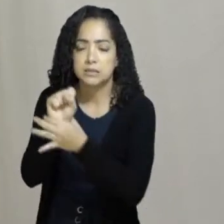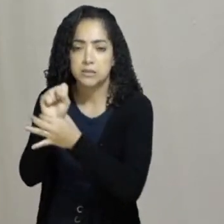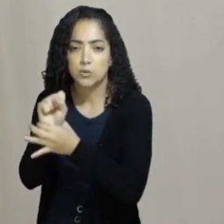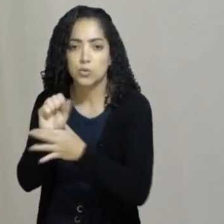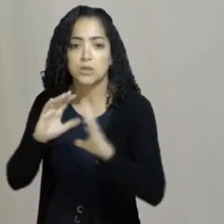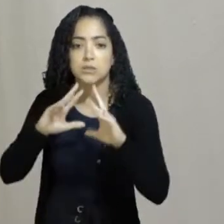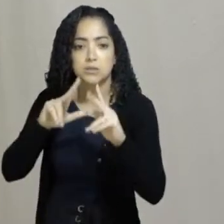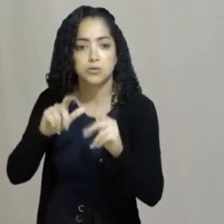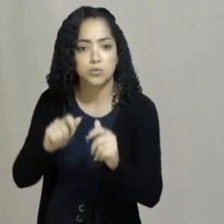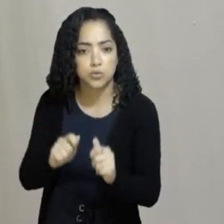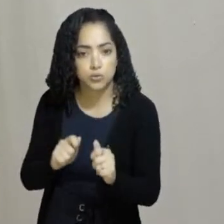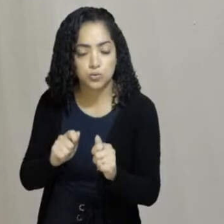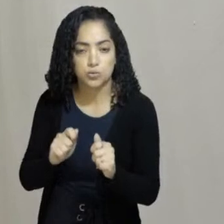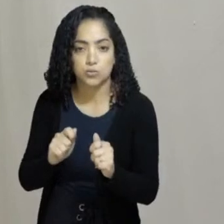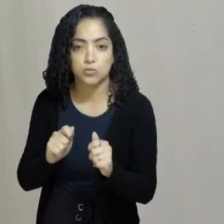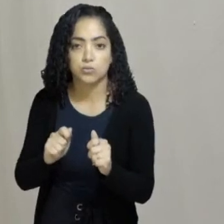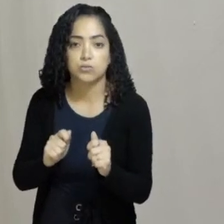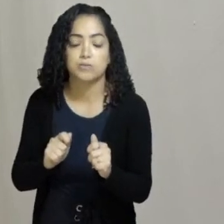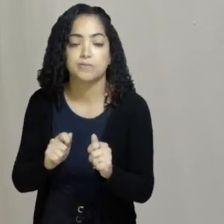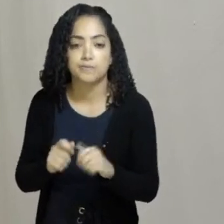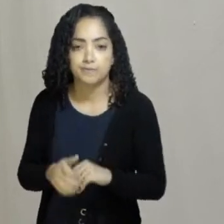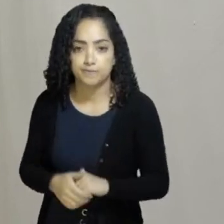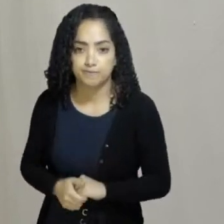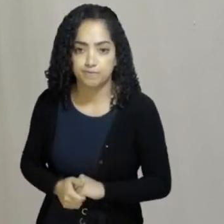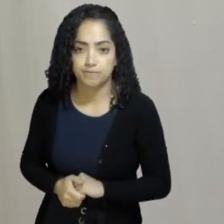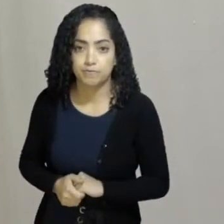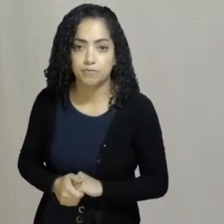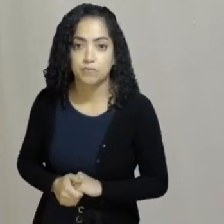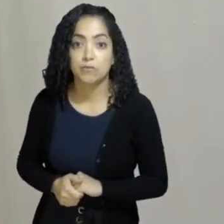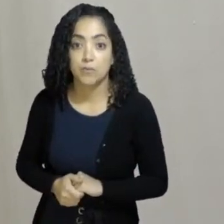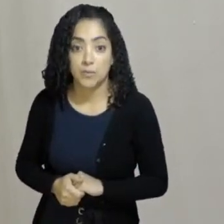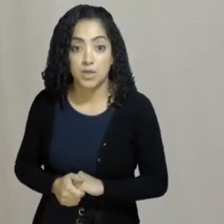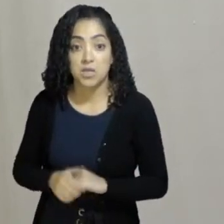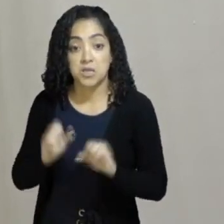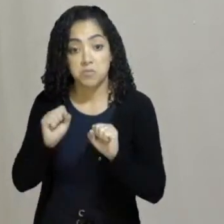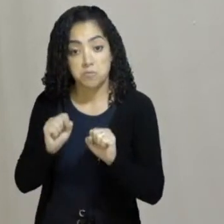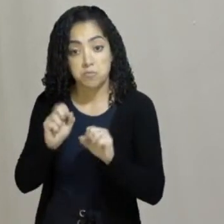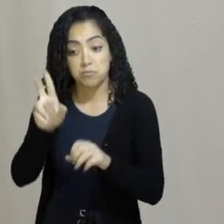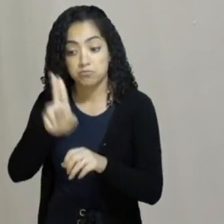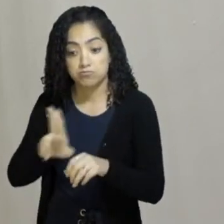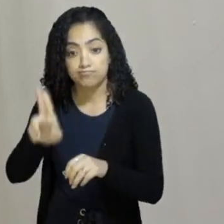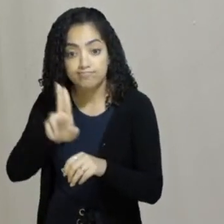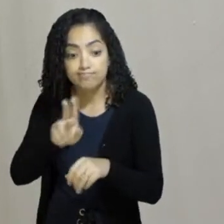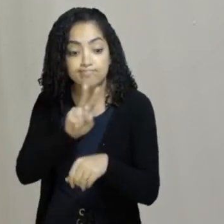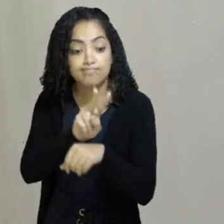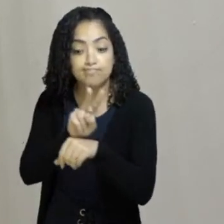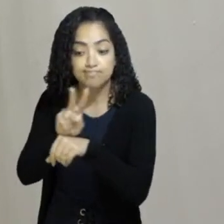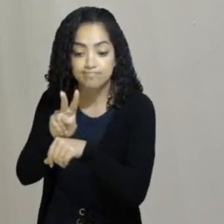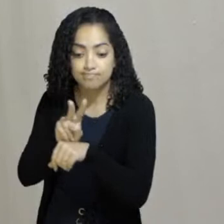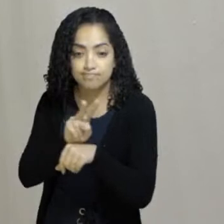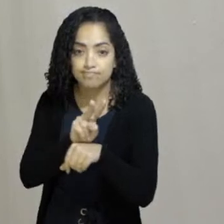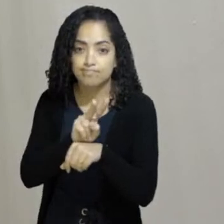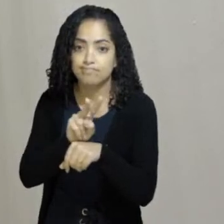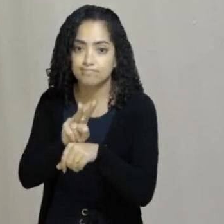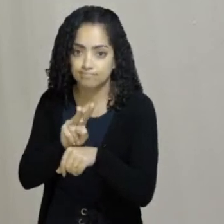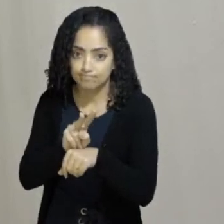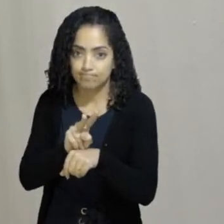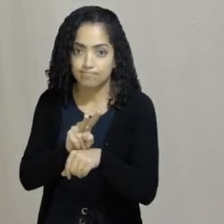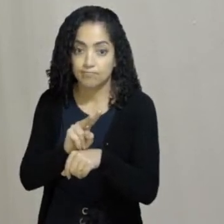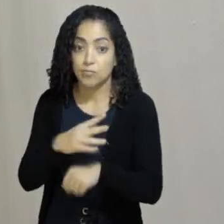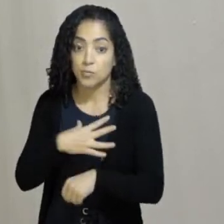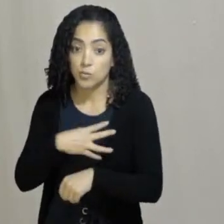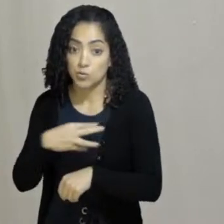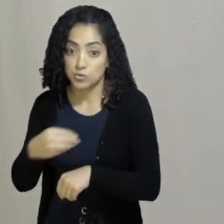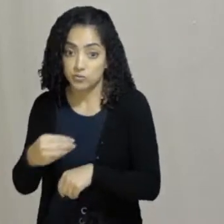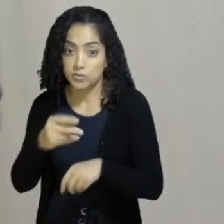de todos os dispositivos que possam ser utilizados para proteger os filhos do